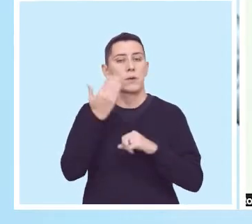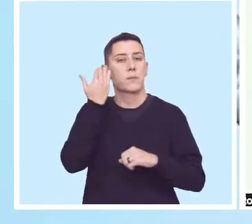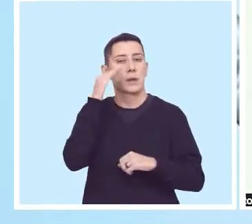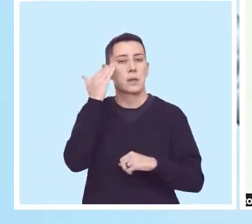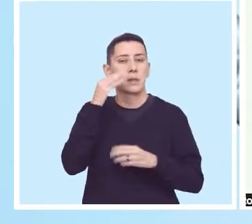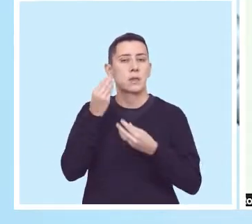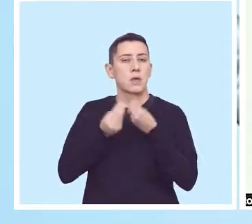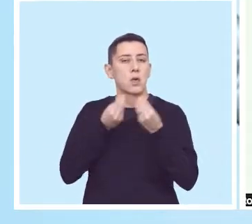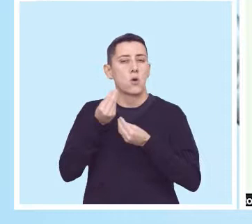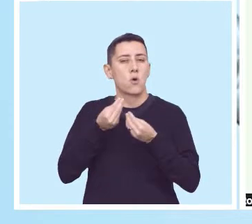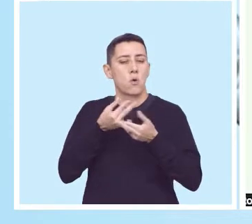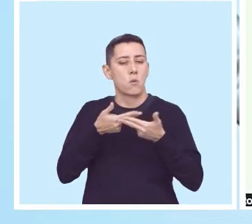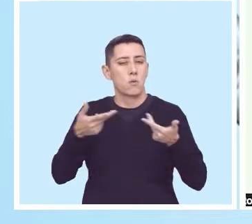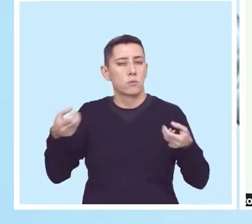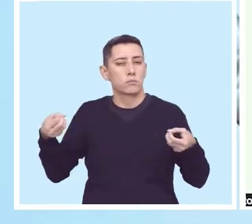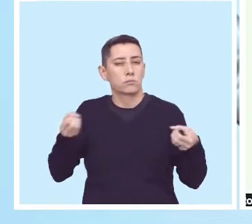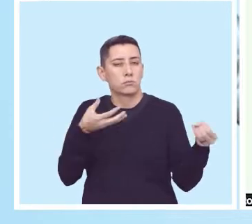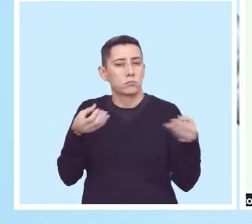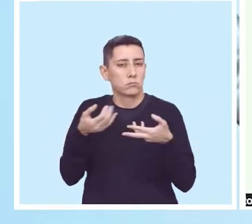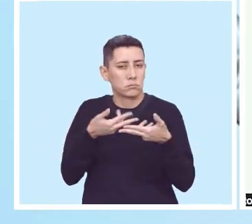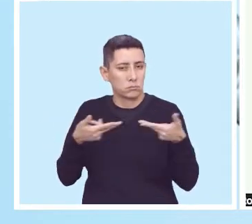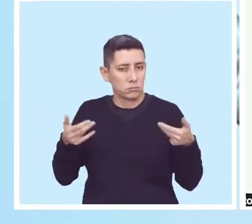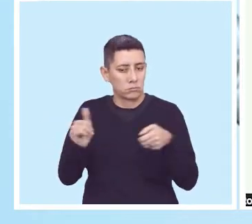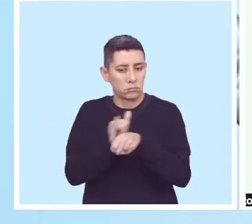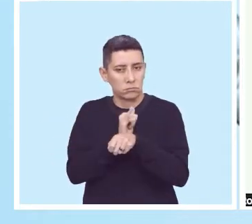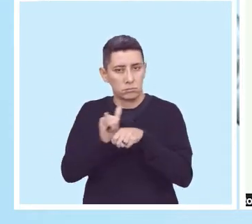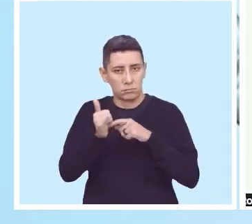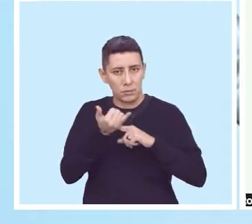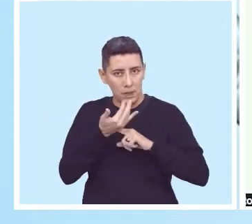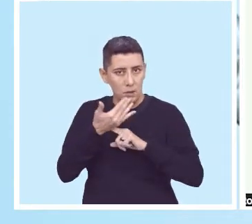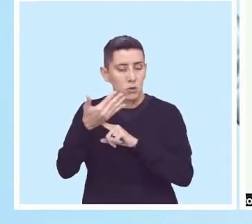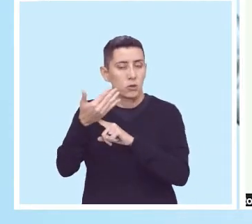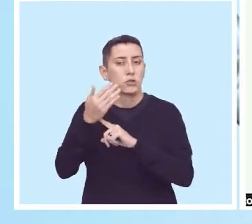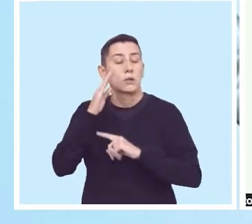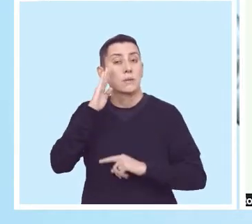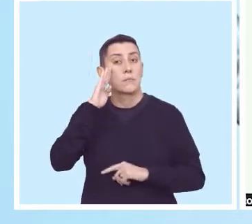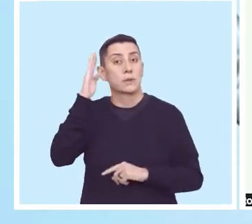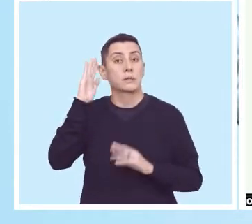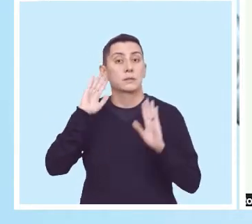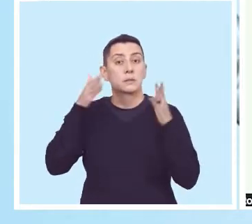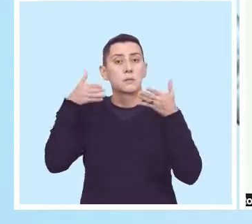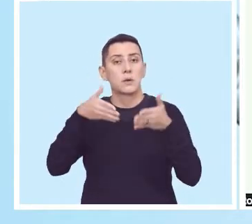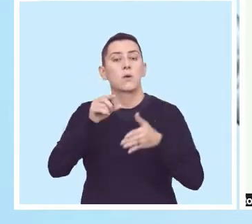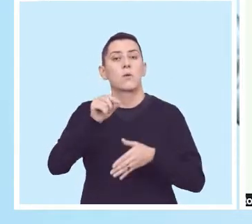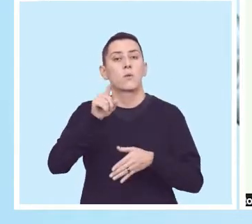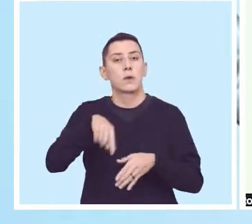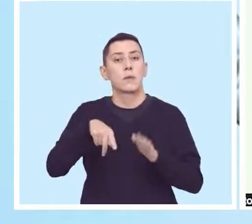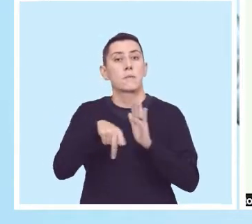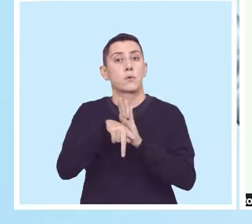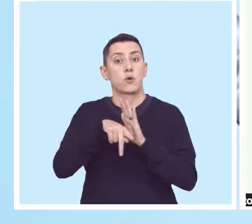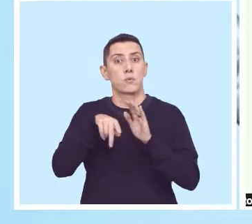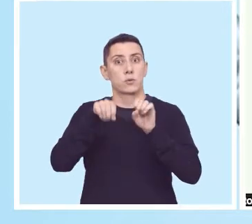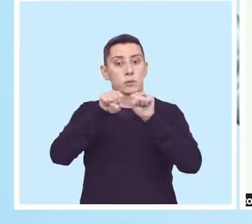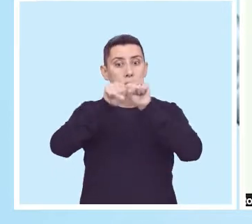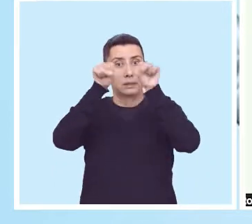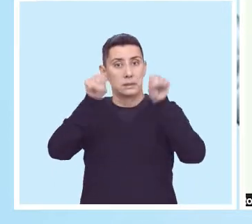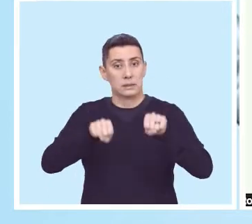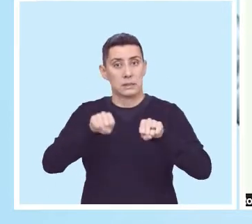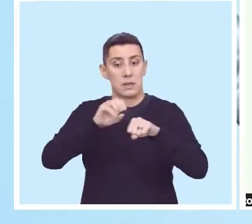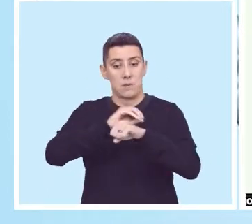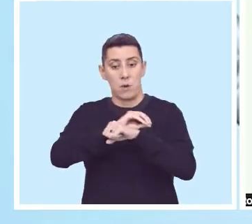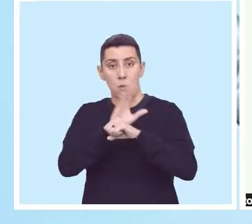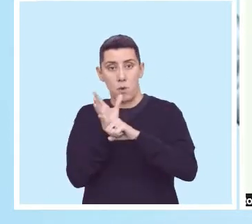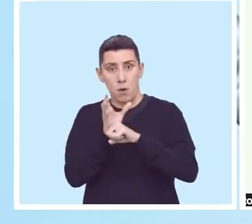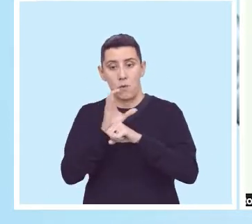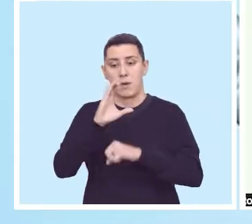e Inovação, dando destaque aí para o uso da plataforma Huawei Cloud, né,